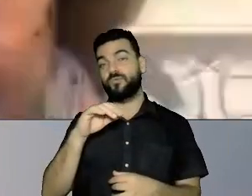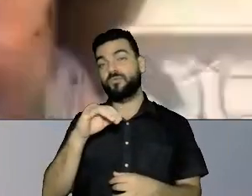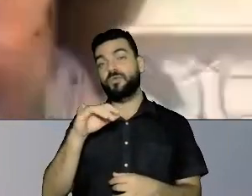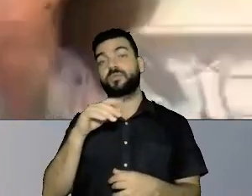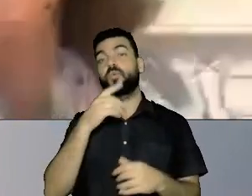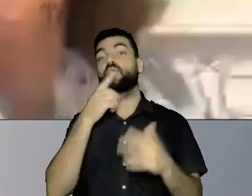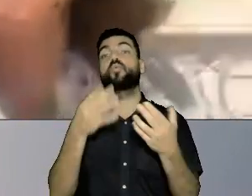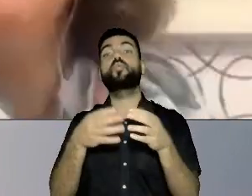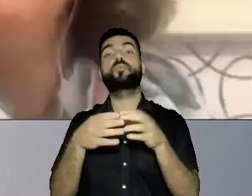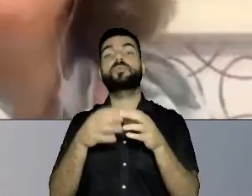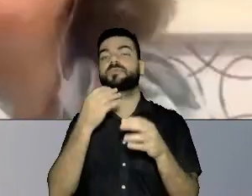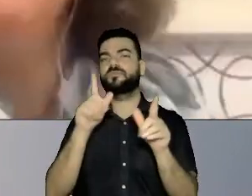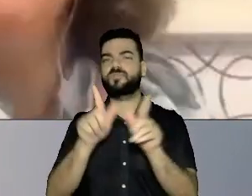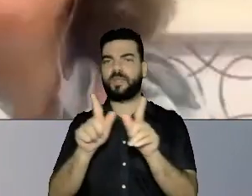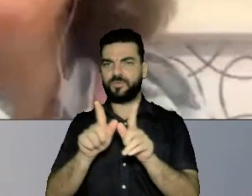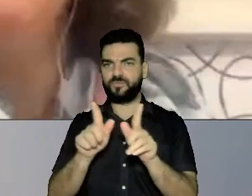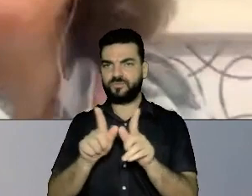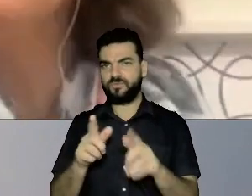gente tem